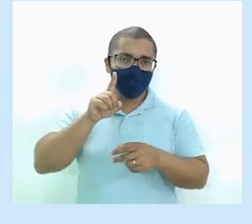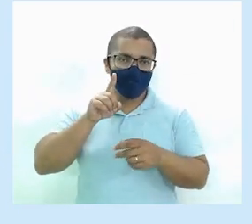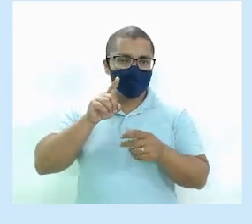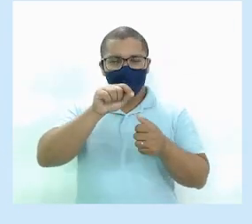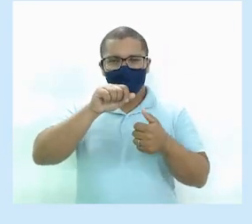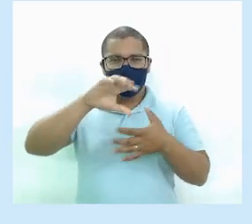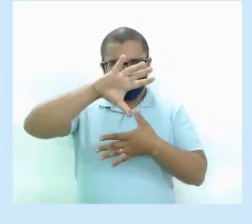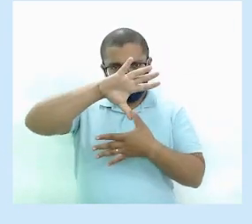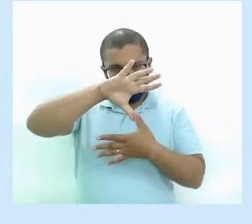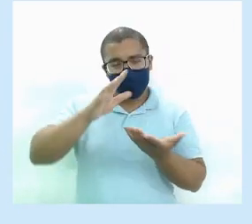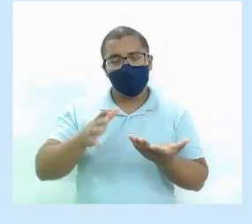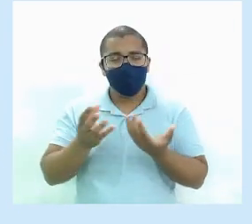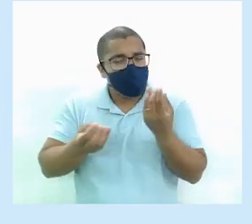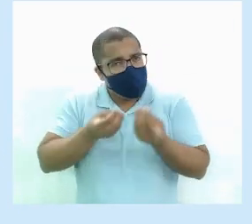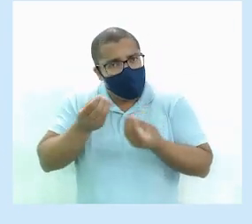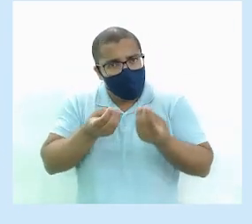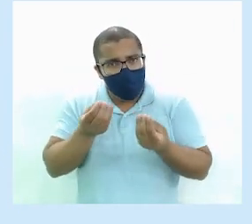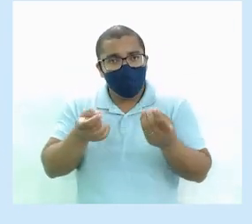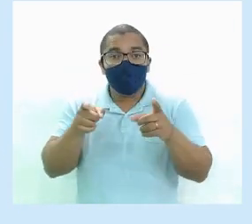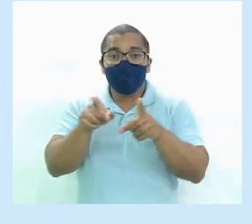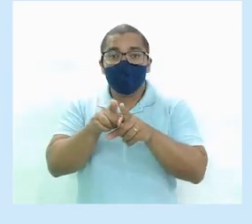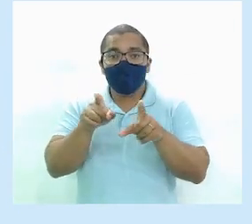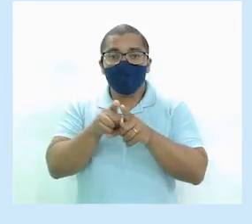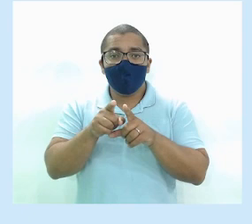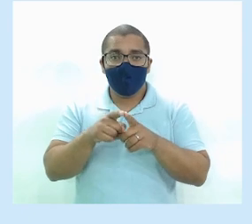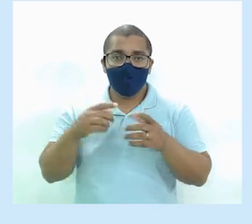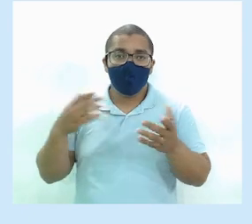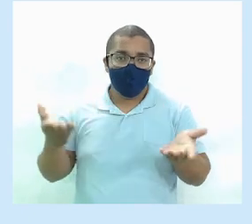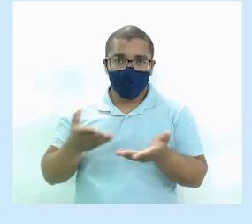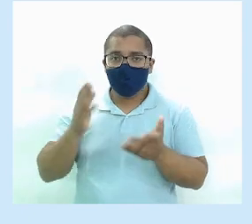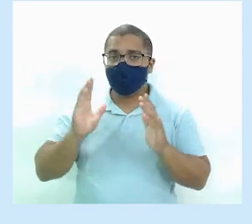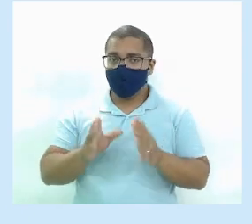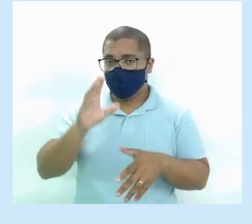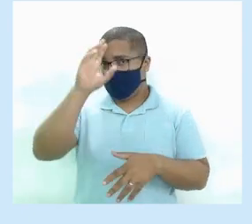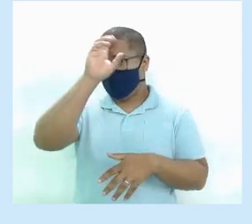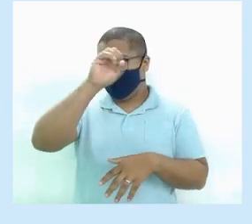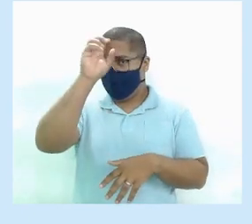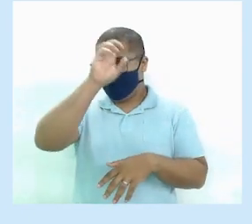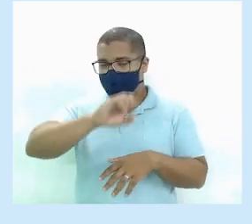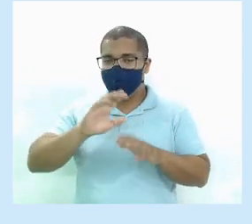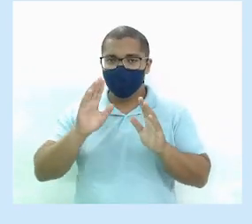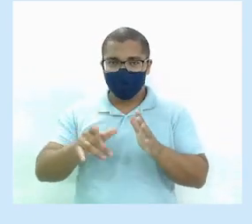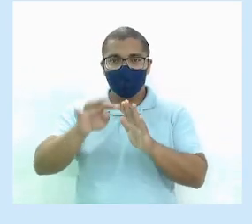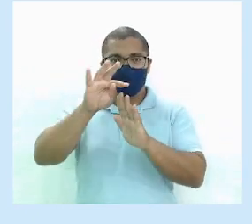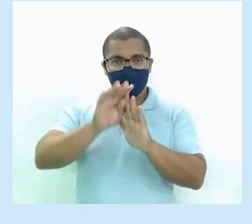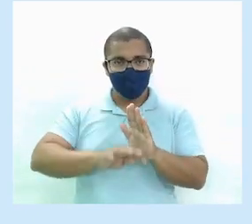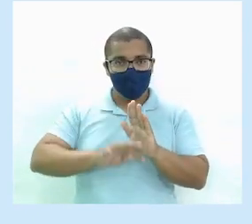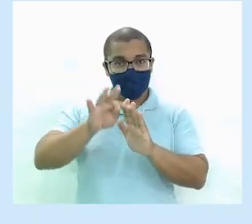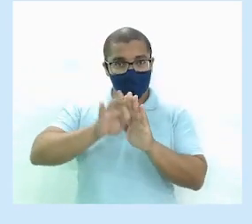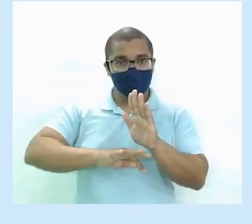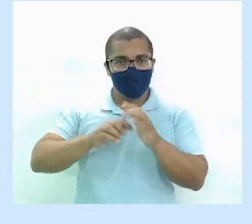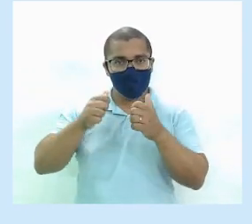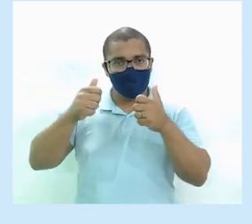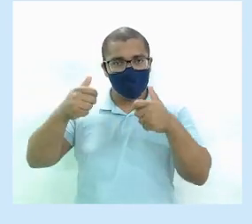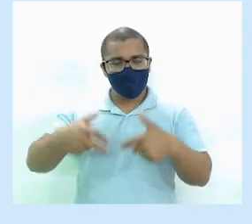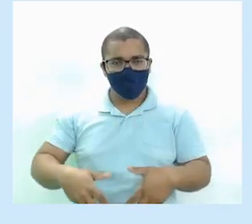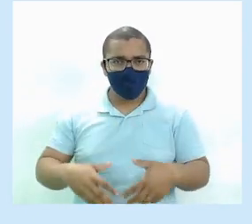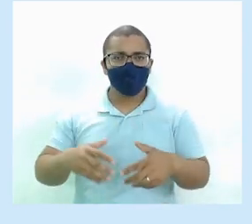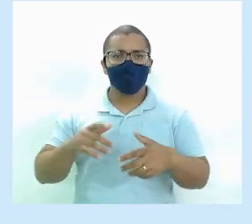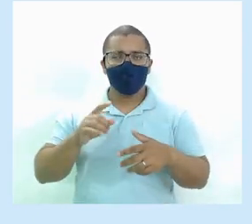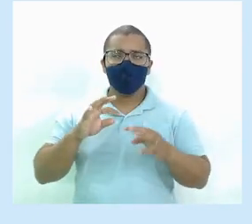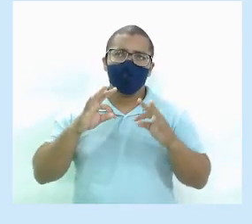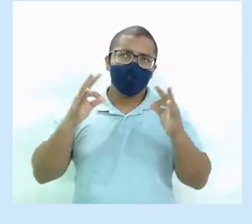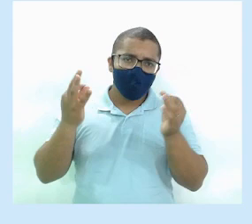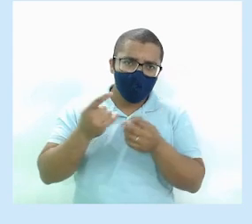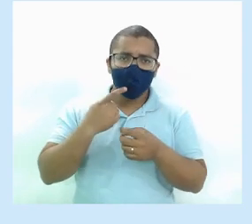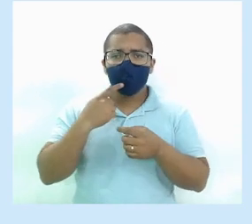nomeado. Segundo, né, como esse povo chegou, né? Como você viu aí anteriormente no texto, é a teoria mais